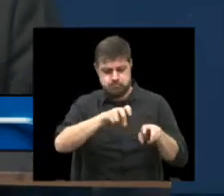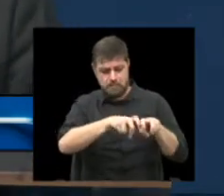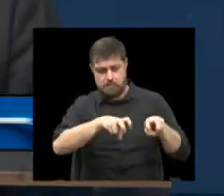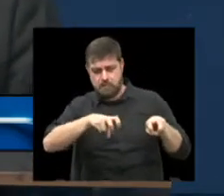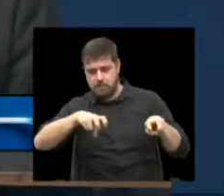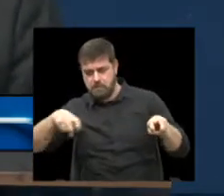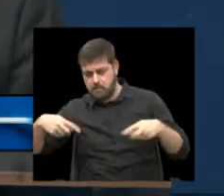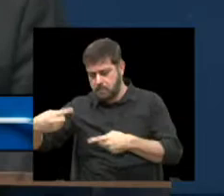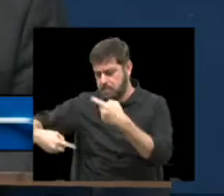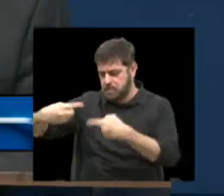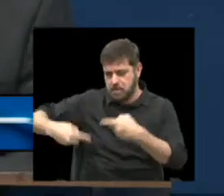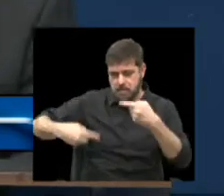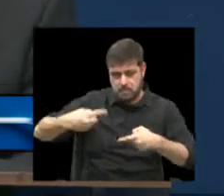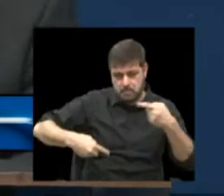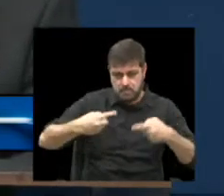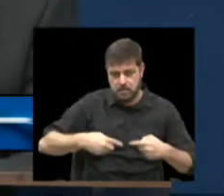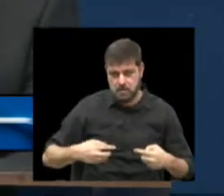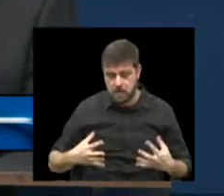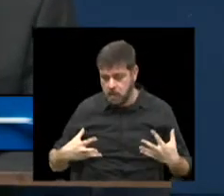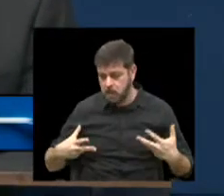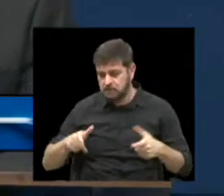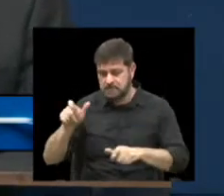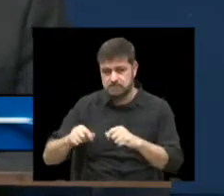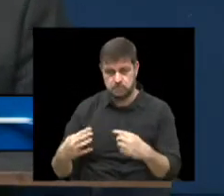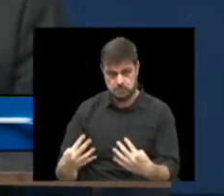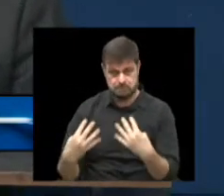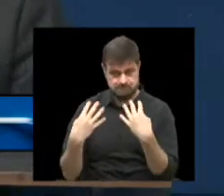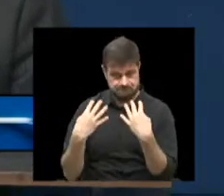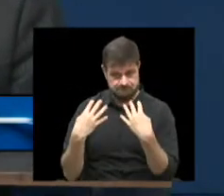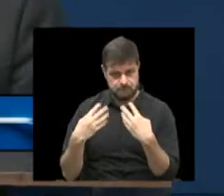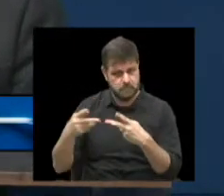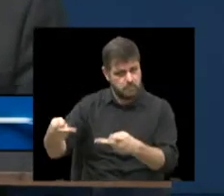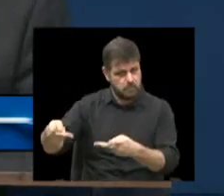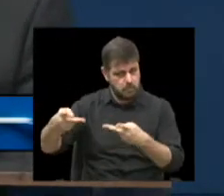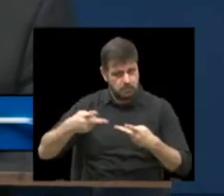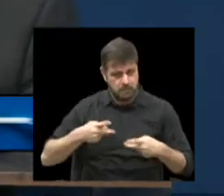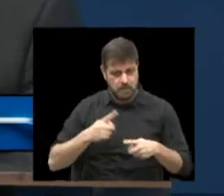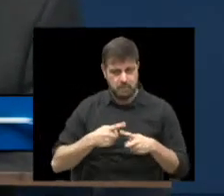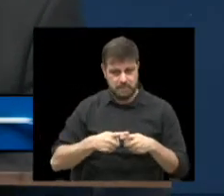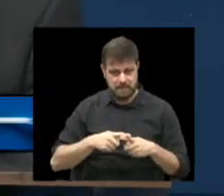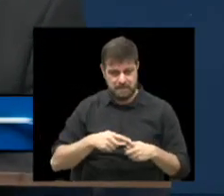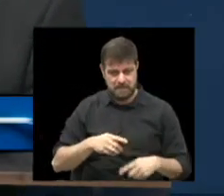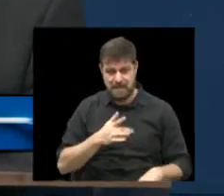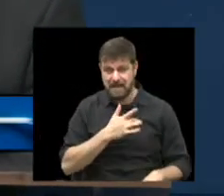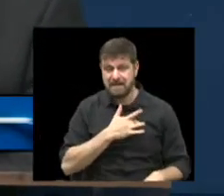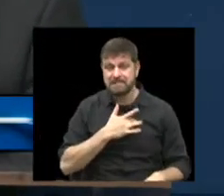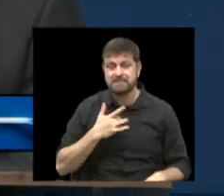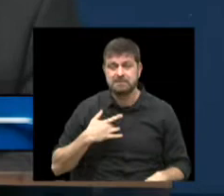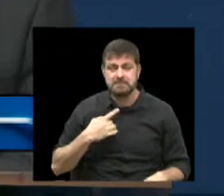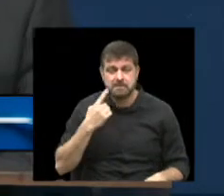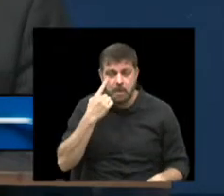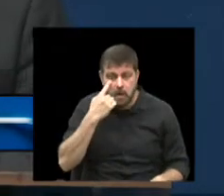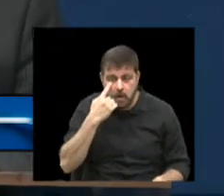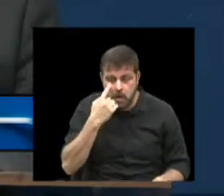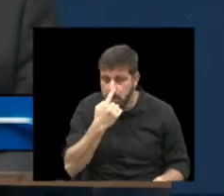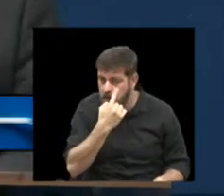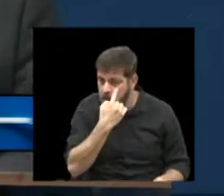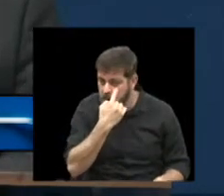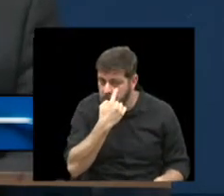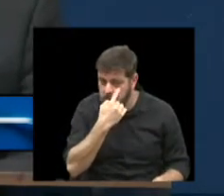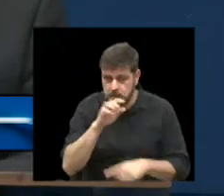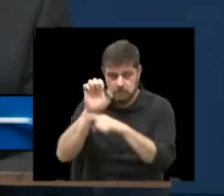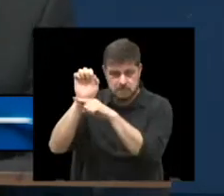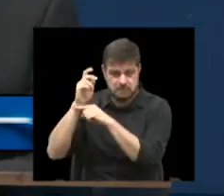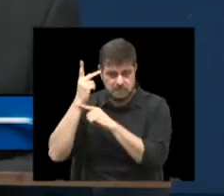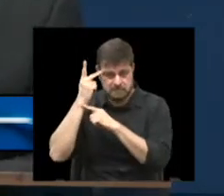discussão, e eu quero convidar a você que nos assiste, porque a saúde básica da visão aqui na nossa cidade, no nosso estado